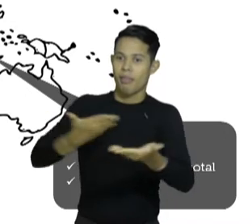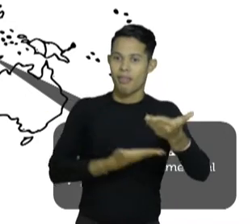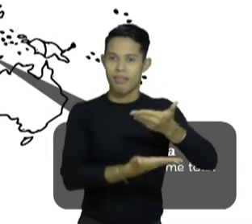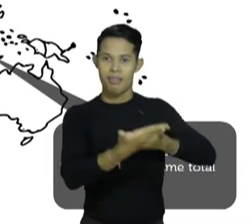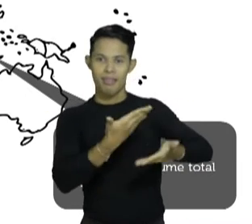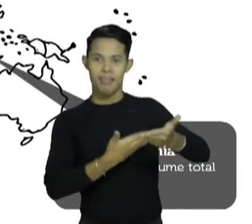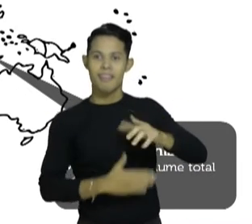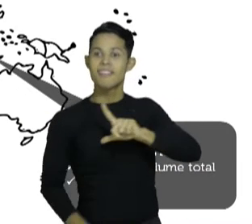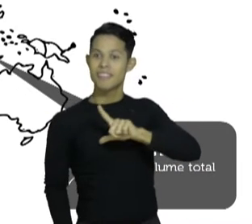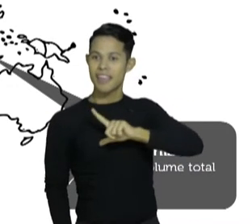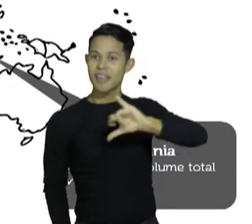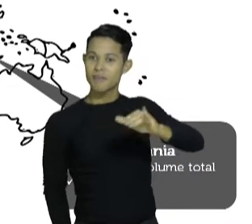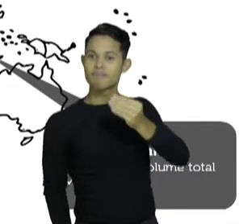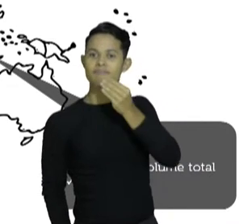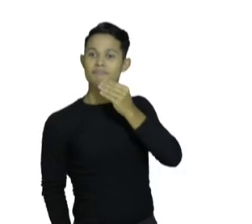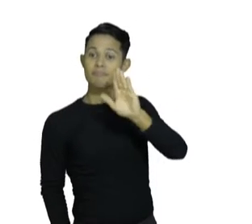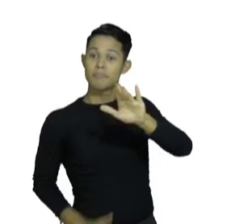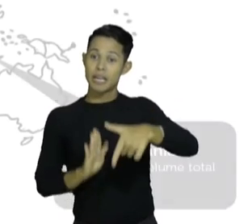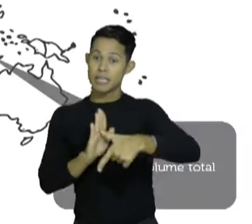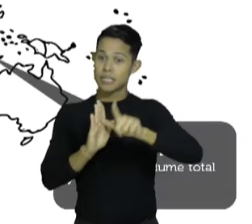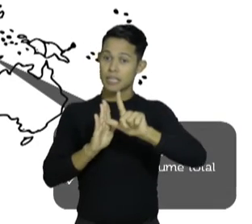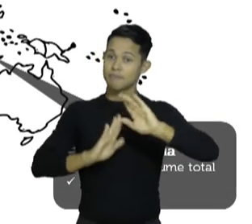precisamos evoluir